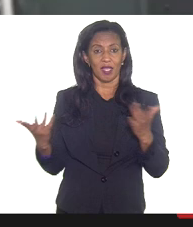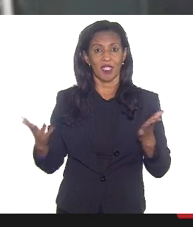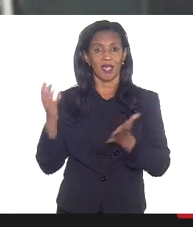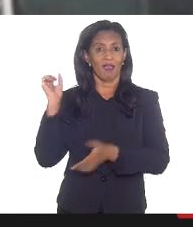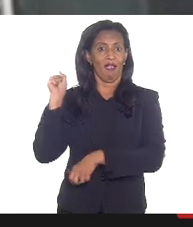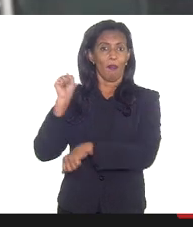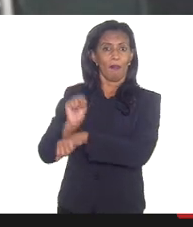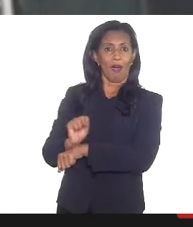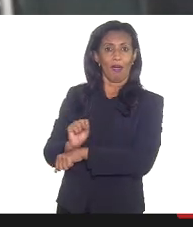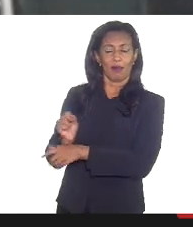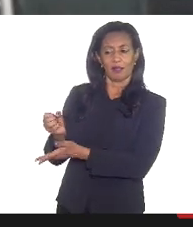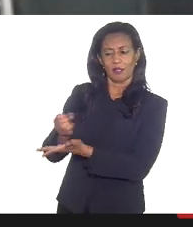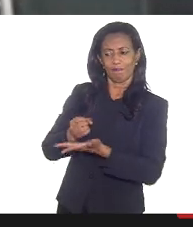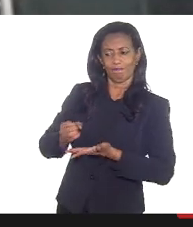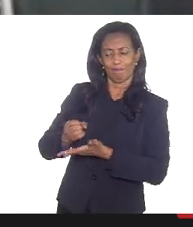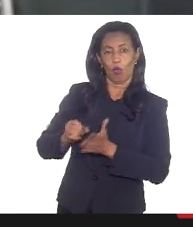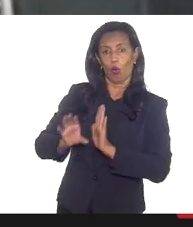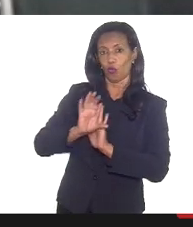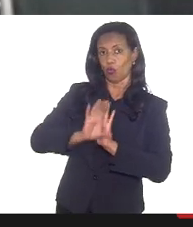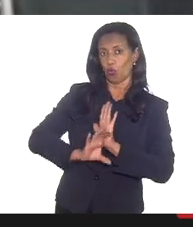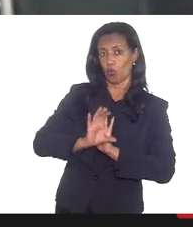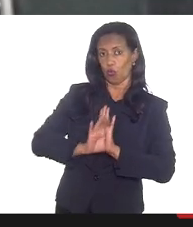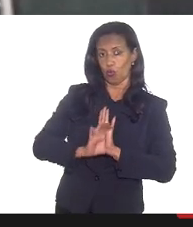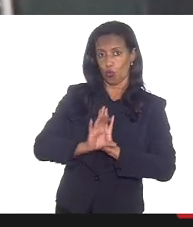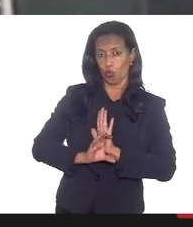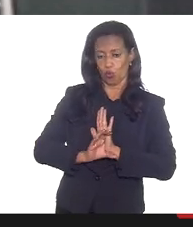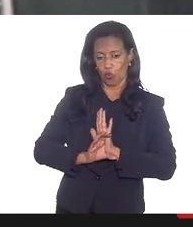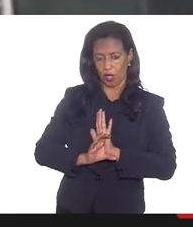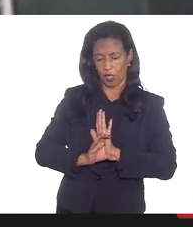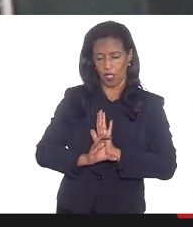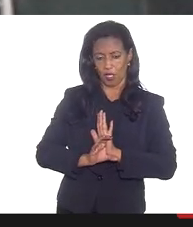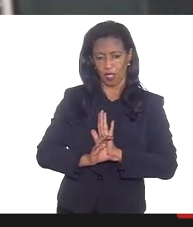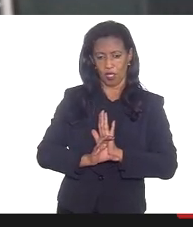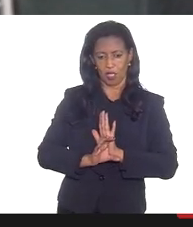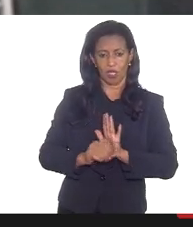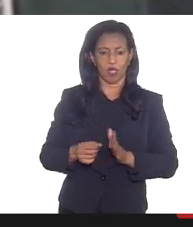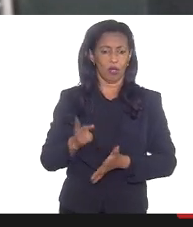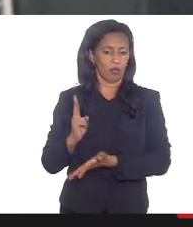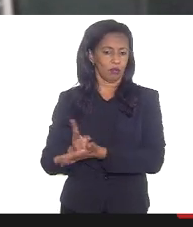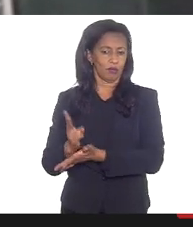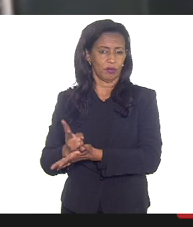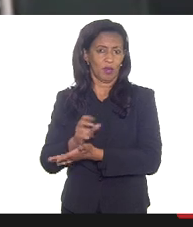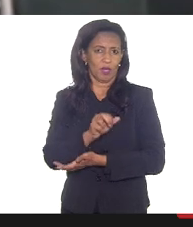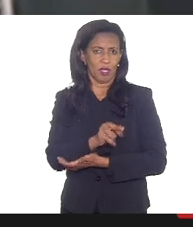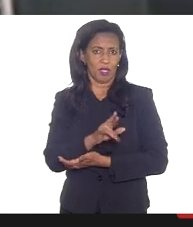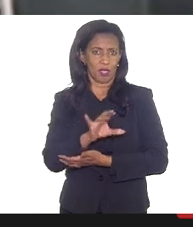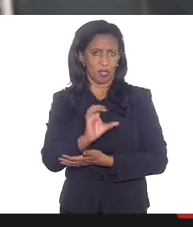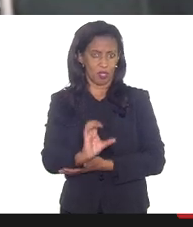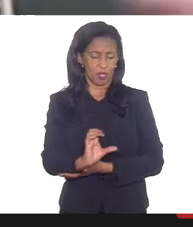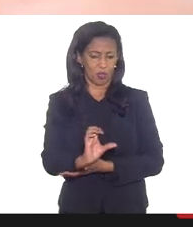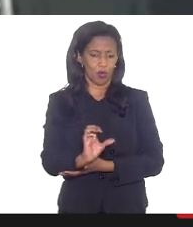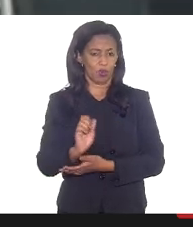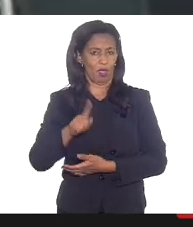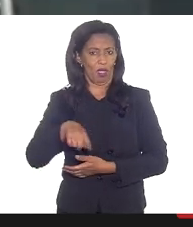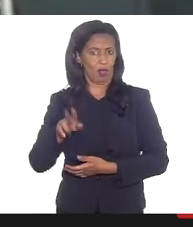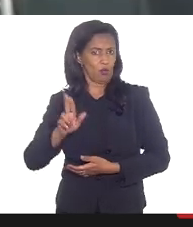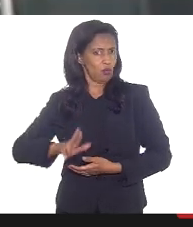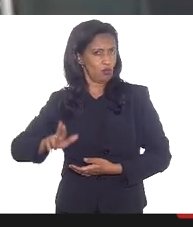base onde o currículo, digamos, mínimo, para usar o termo da SEDUC,